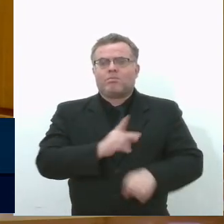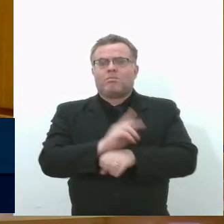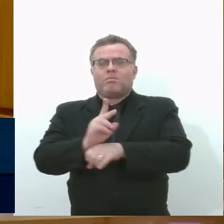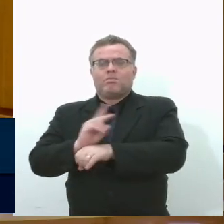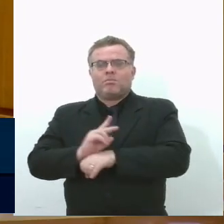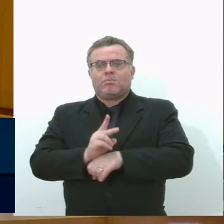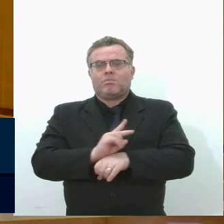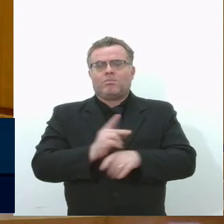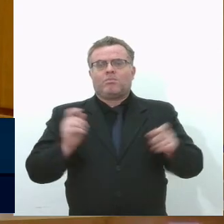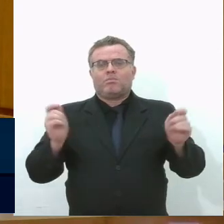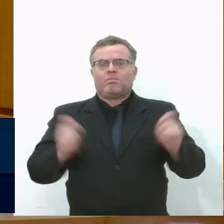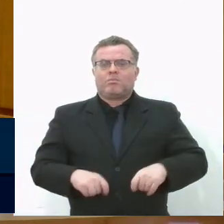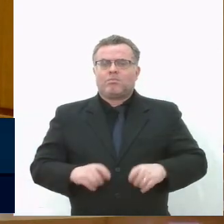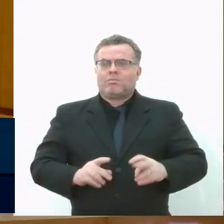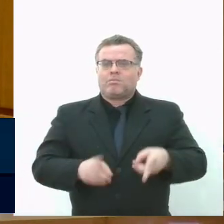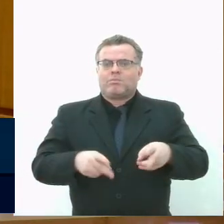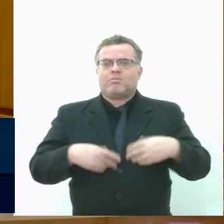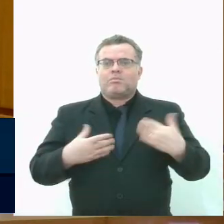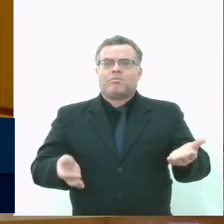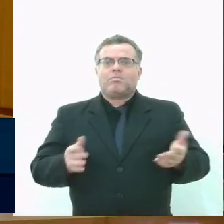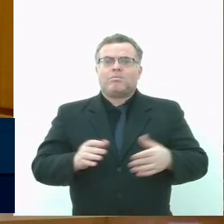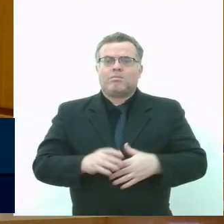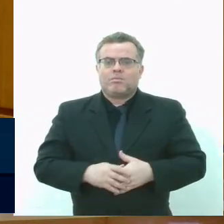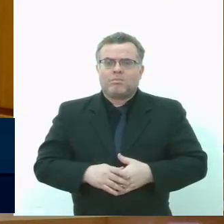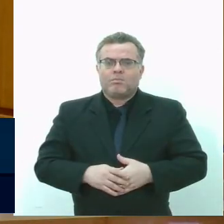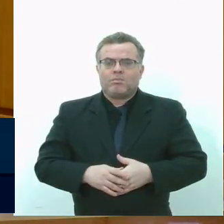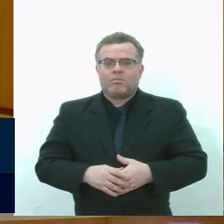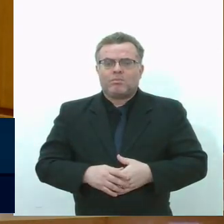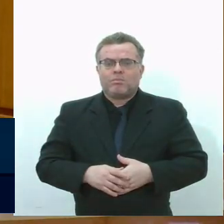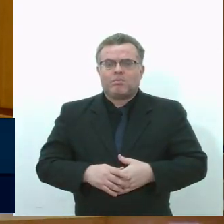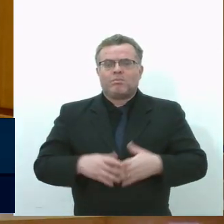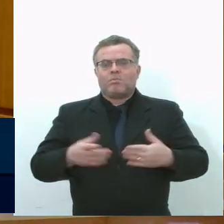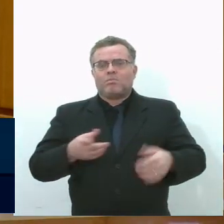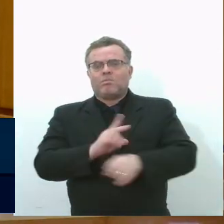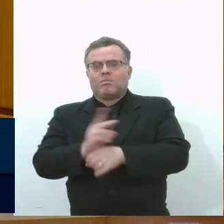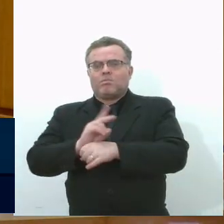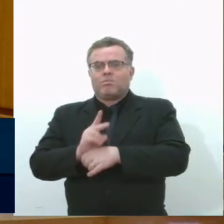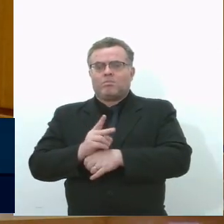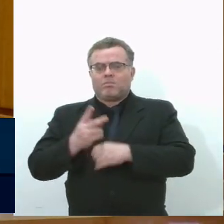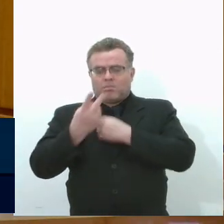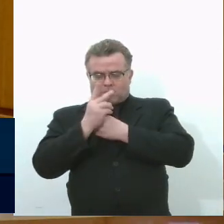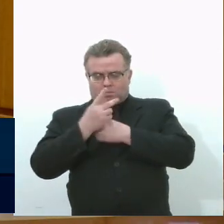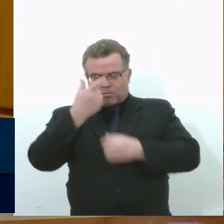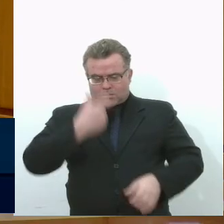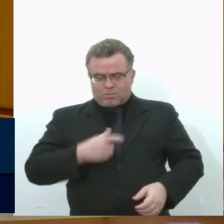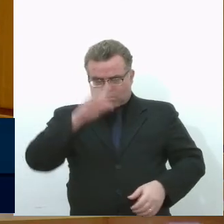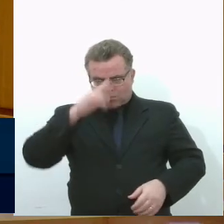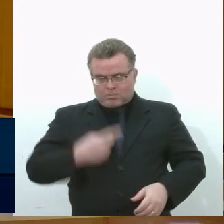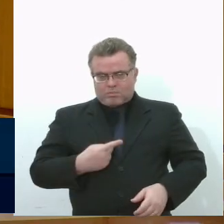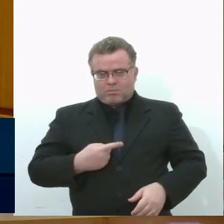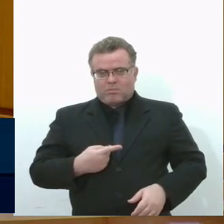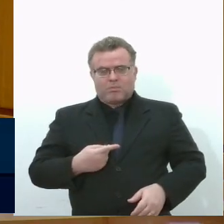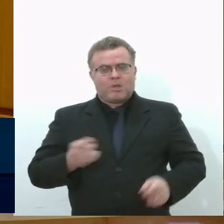cotas de ICMS. Então, ele não pode fiscalizar ele mesmo. E é